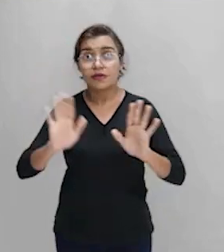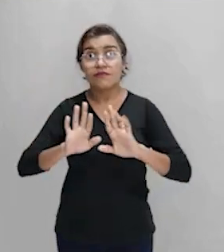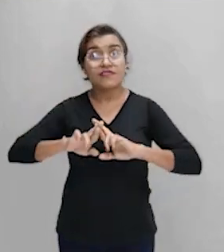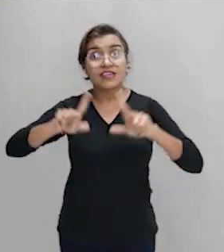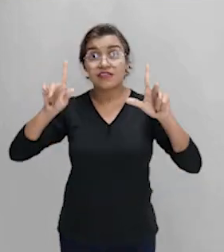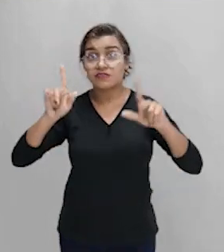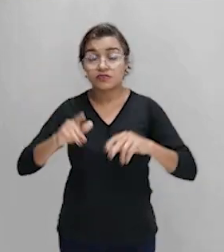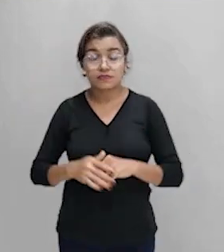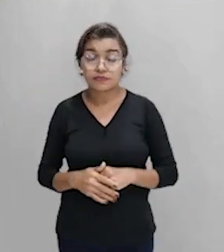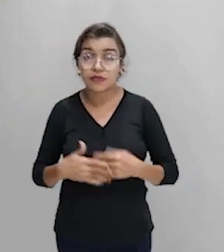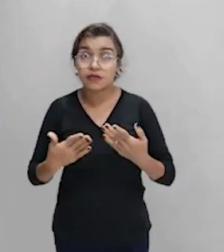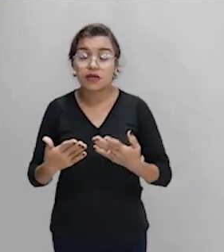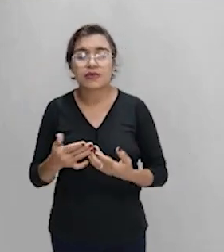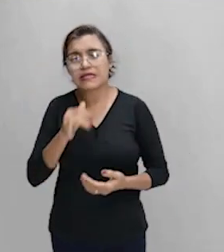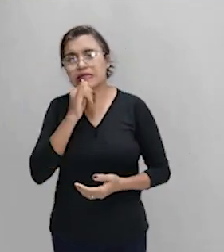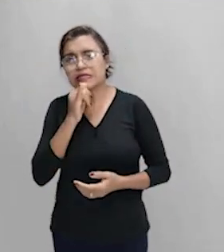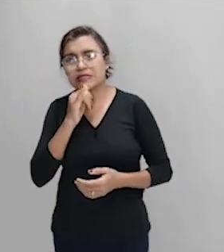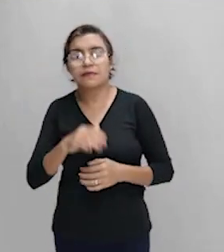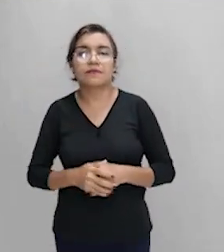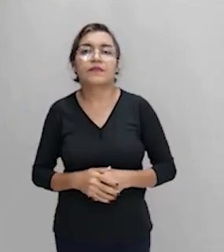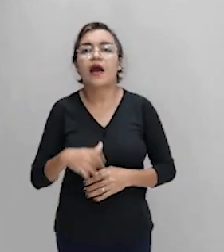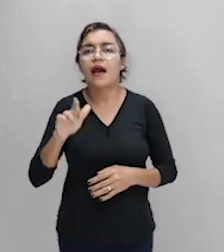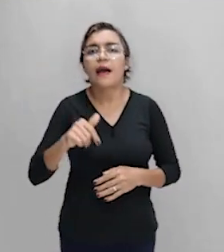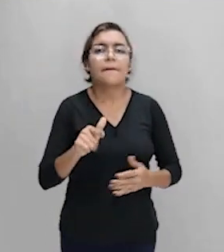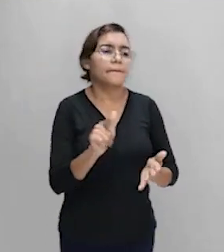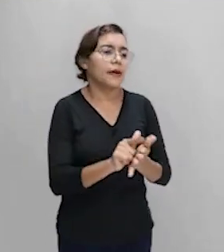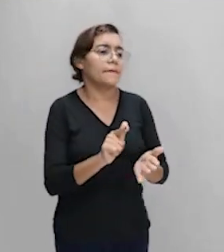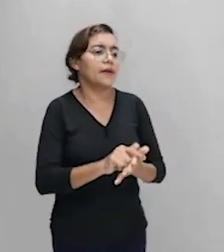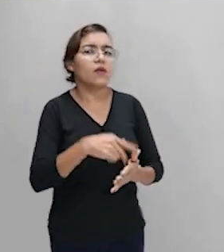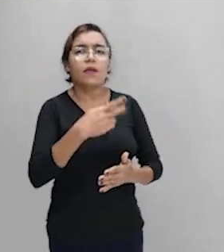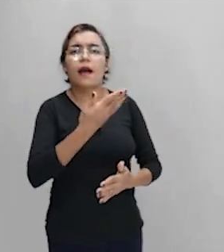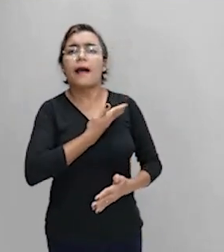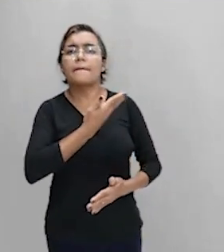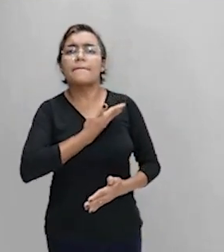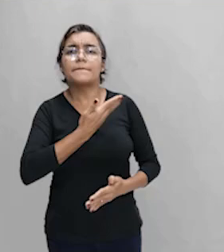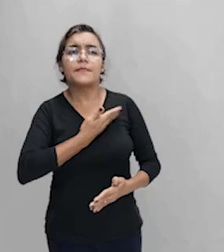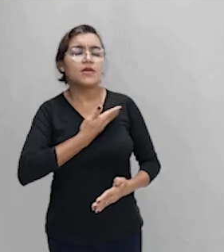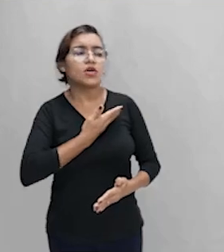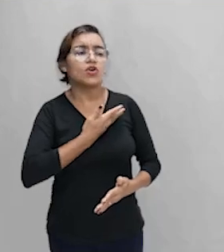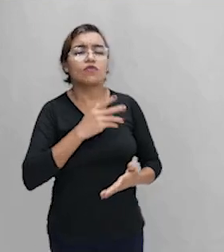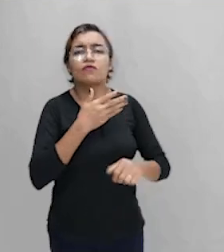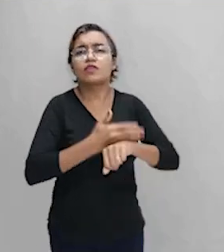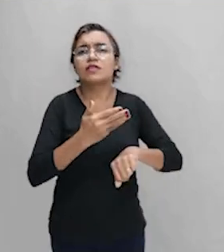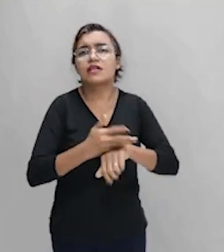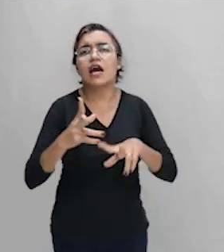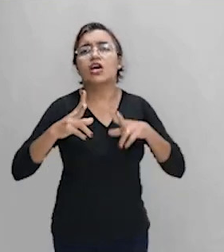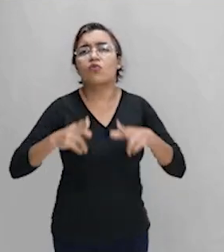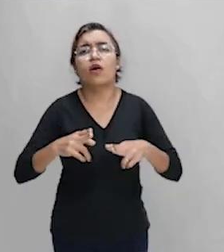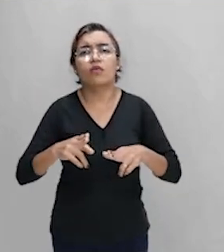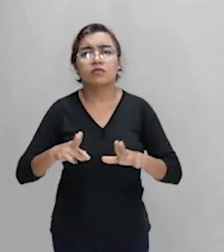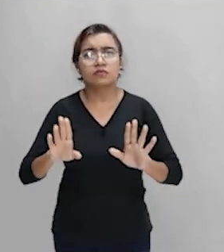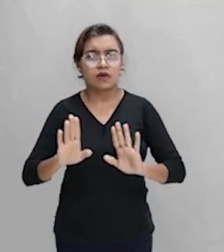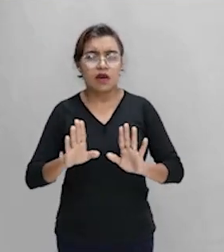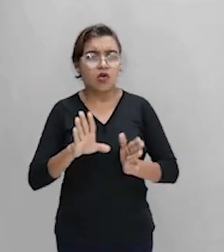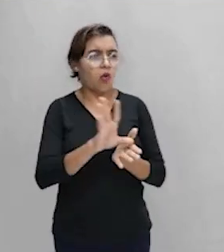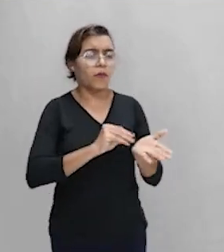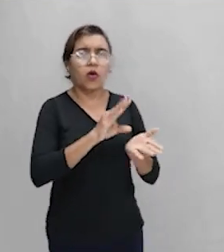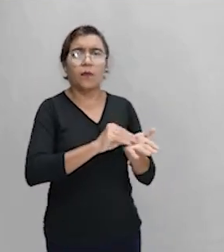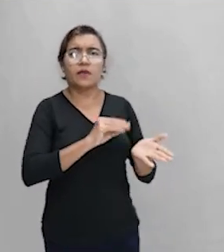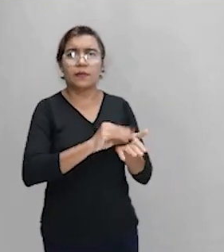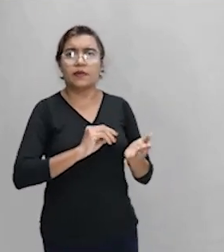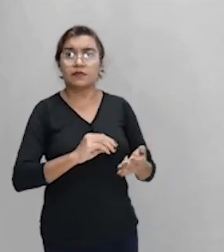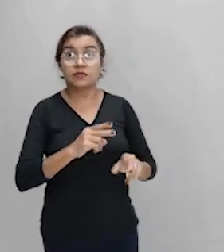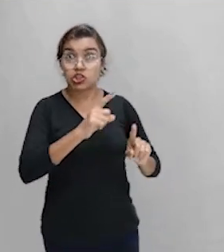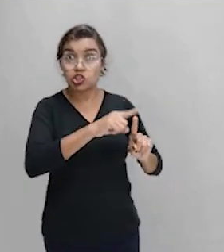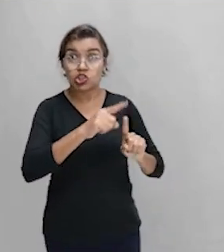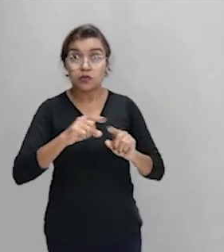certo? Então, nunca peguem a série do teu amigo lá que está conseguindo transformar o corpo, que está tendo saúde, isso, aquilo, outro. Ah, tá, essa tua série é massa, eu vou